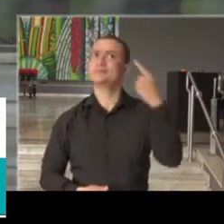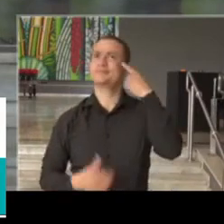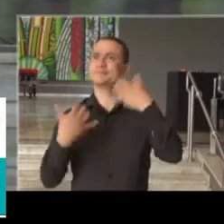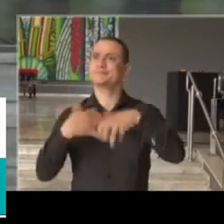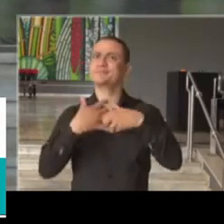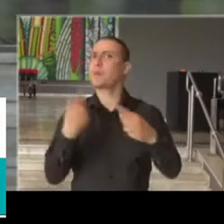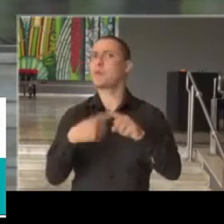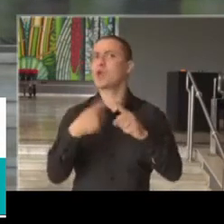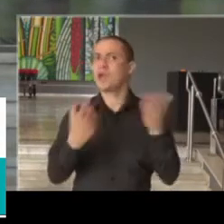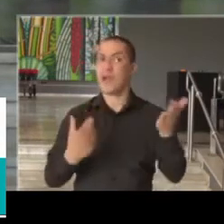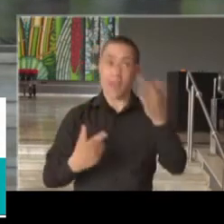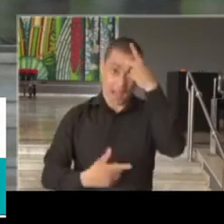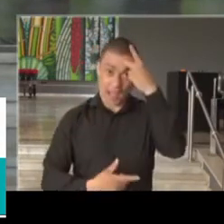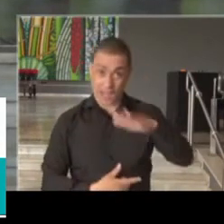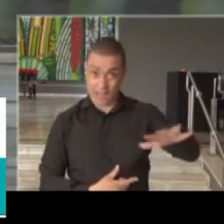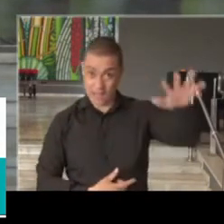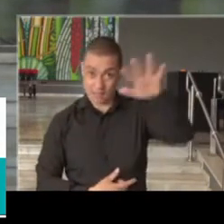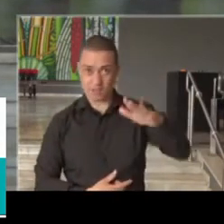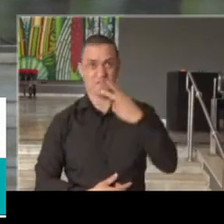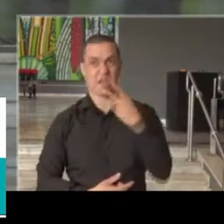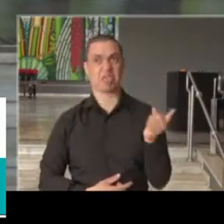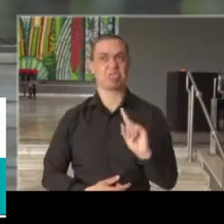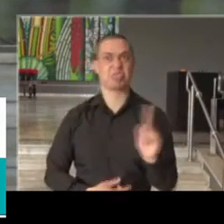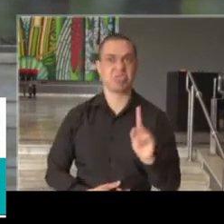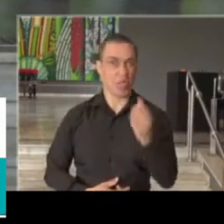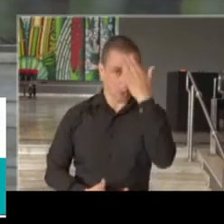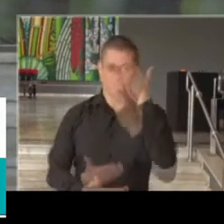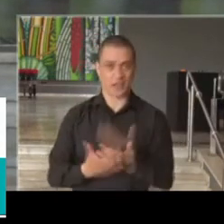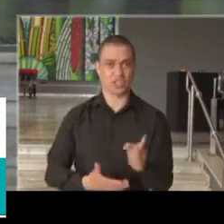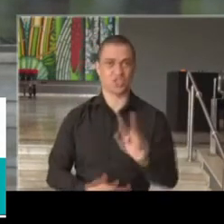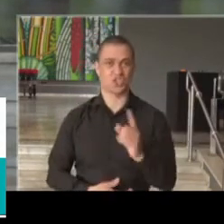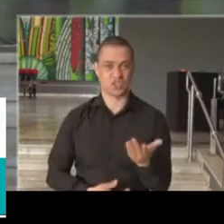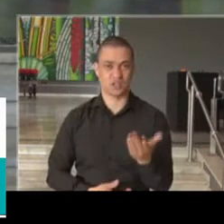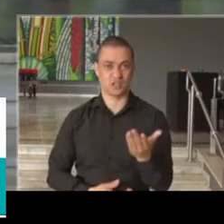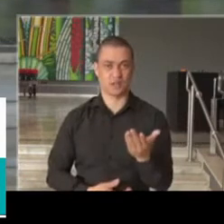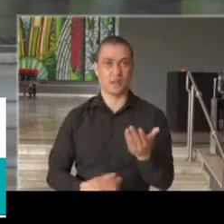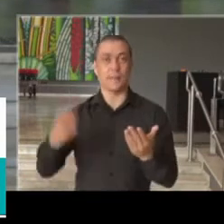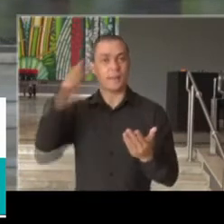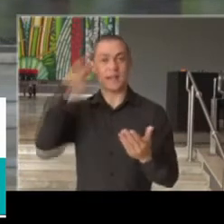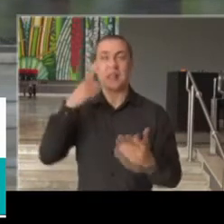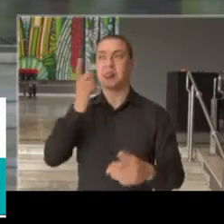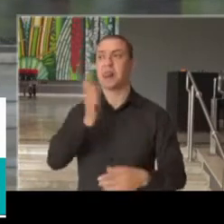ser respondida por aqueles que, negacionistas, impedem